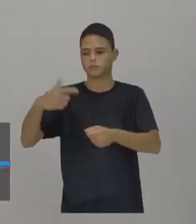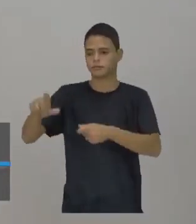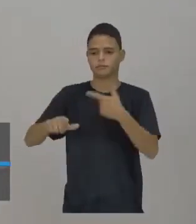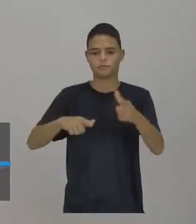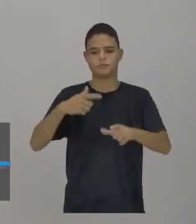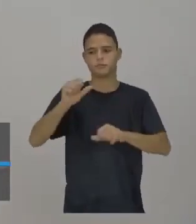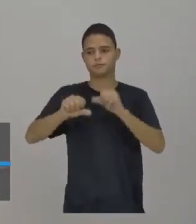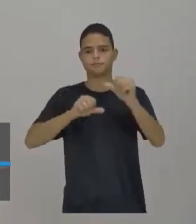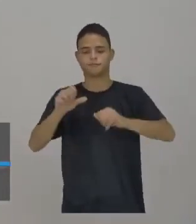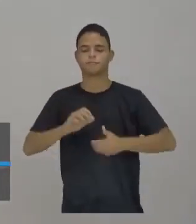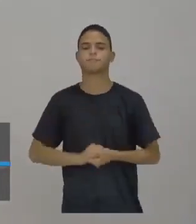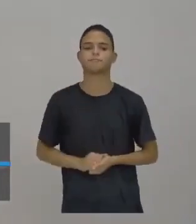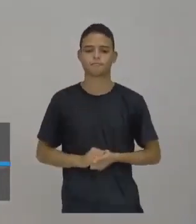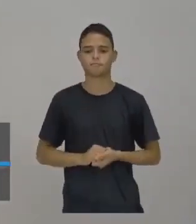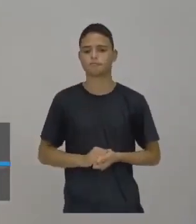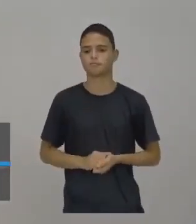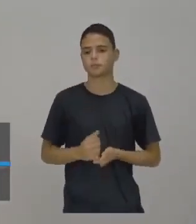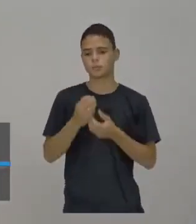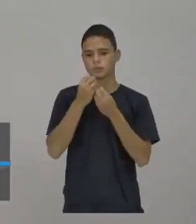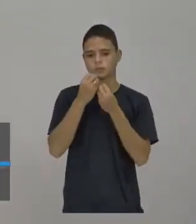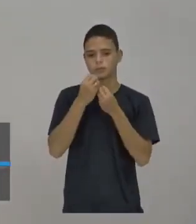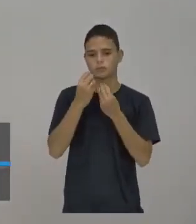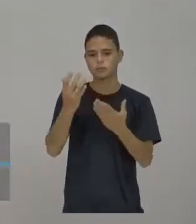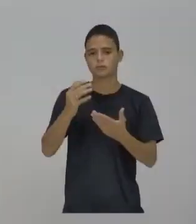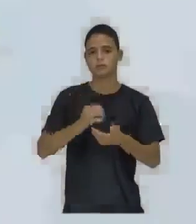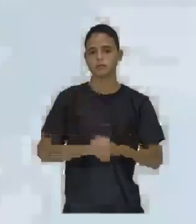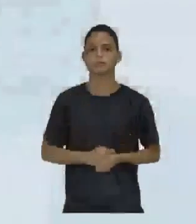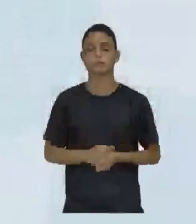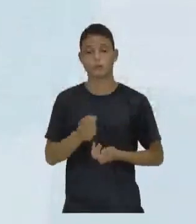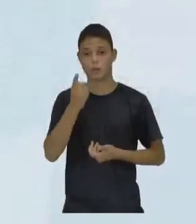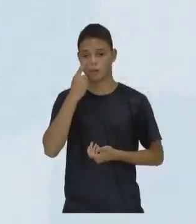referenciando. E isto é maravilhoso. Olha, note como continua